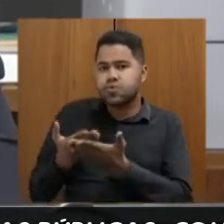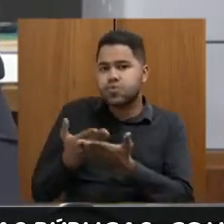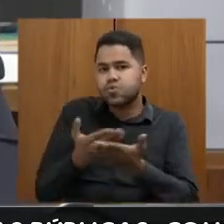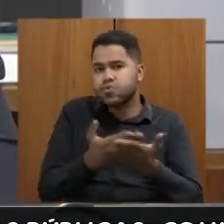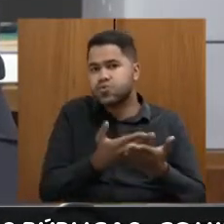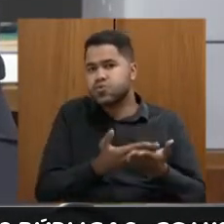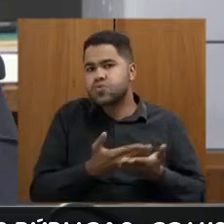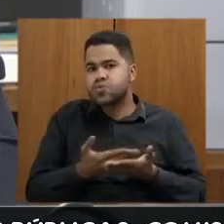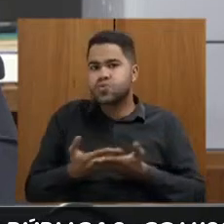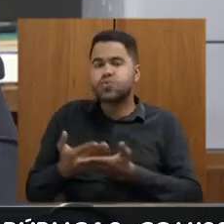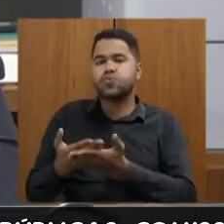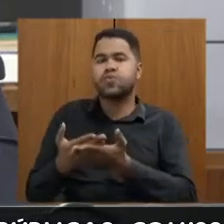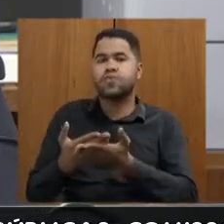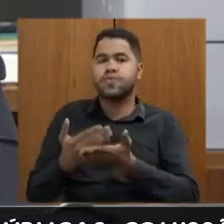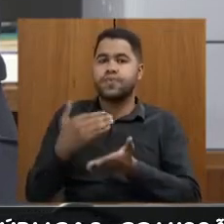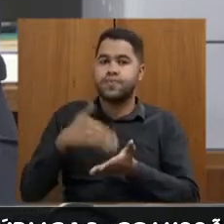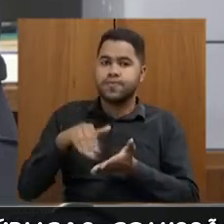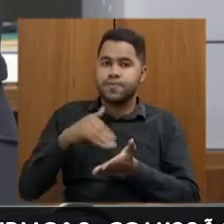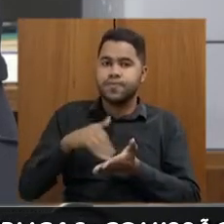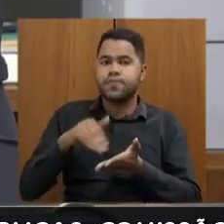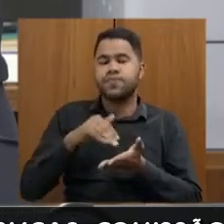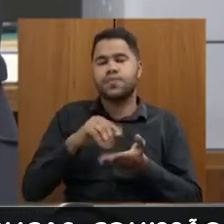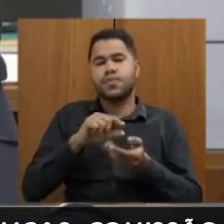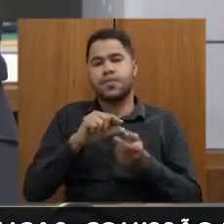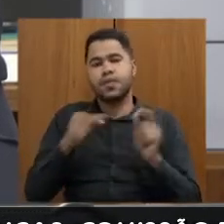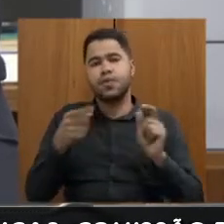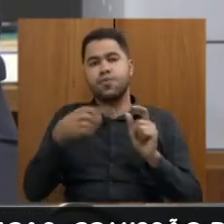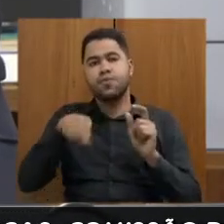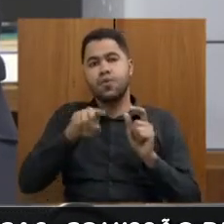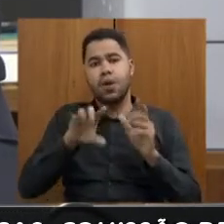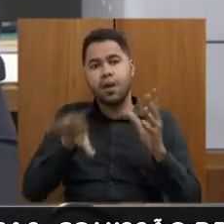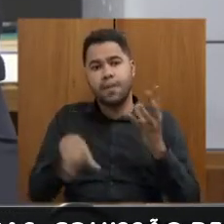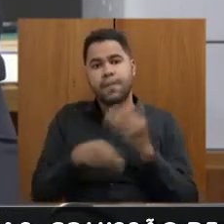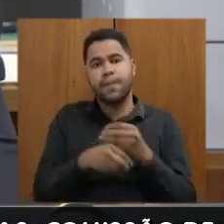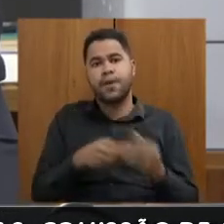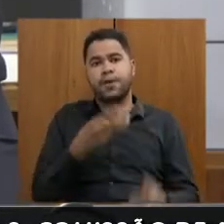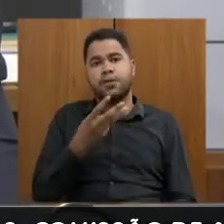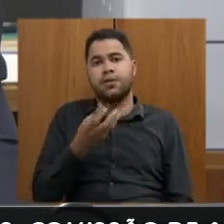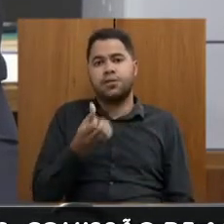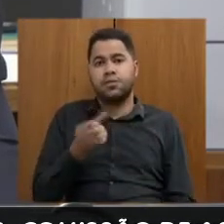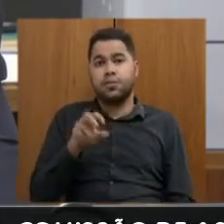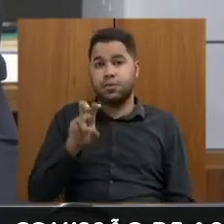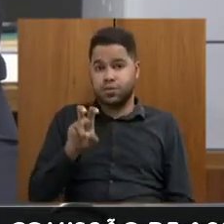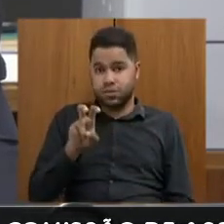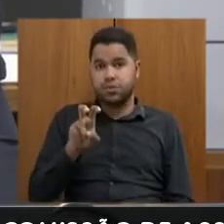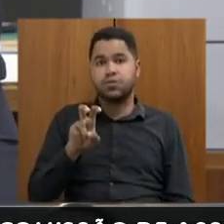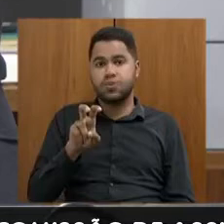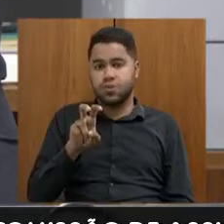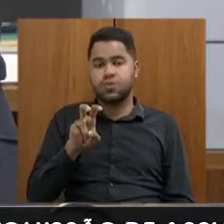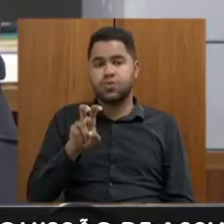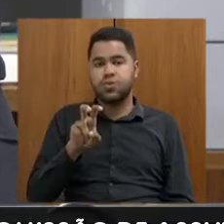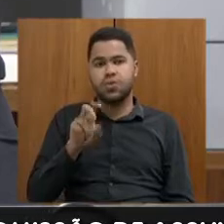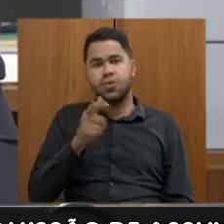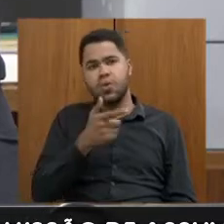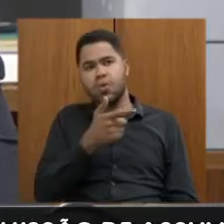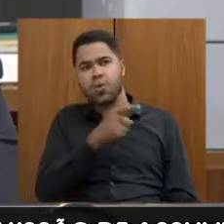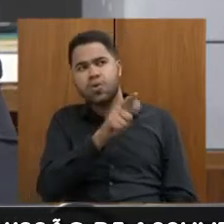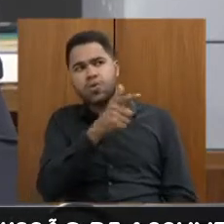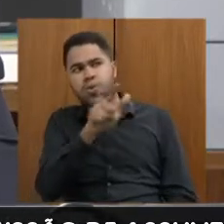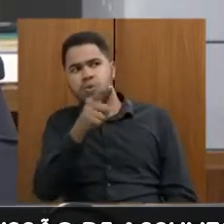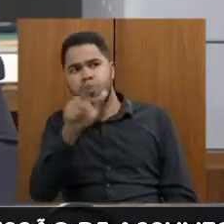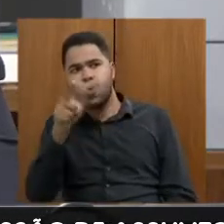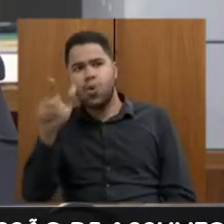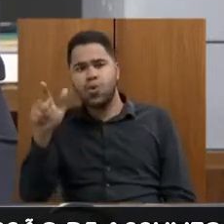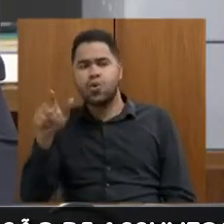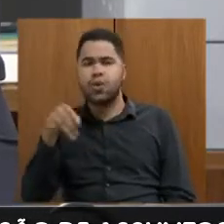da secretaria de infraestrutura vocês incluíram a 365 é com Outros tantos